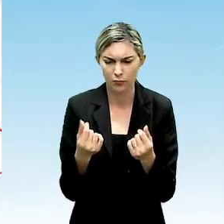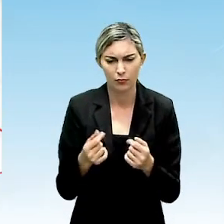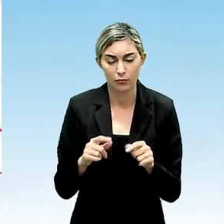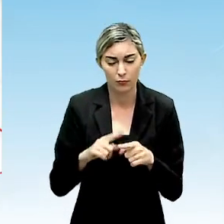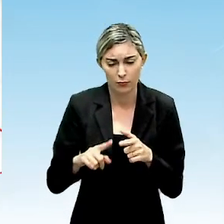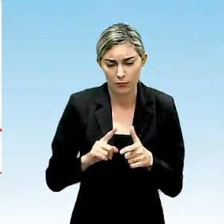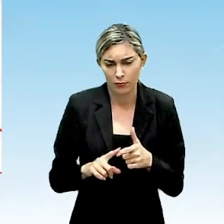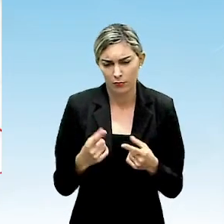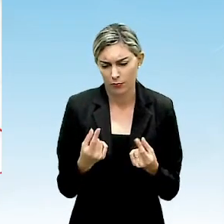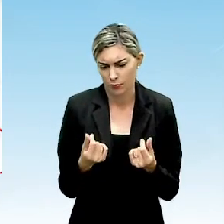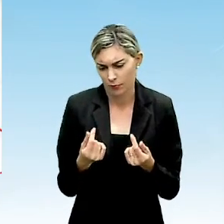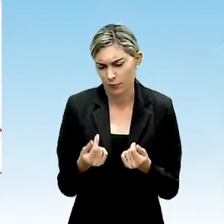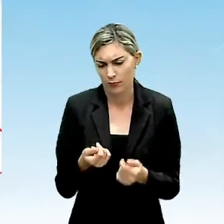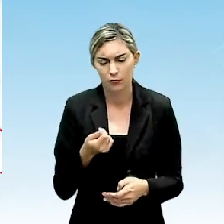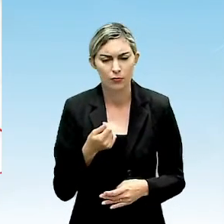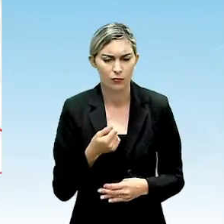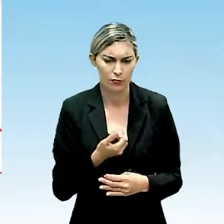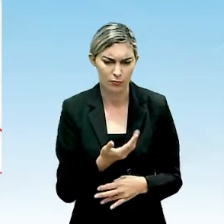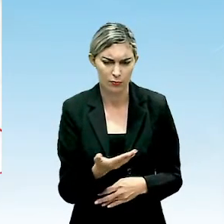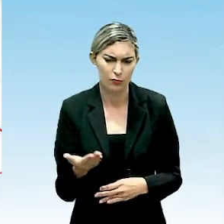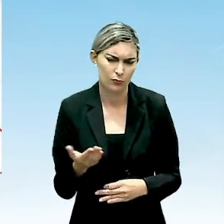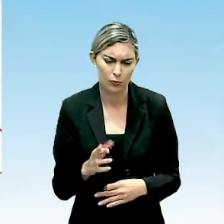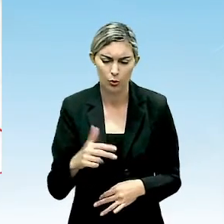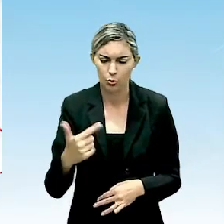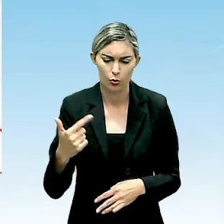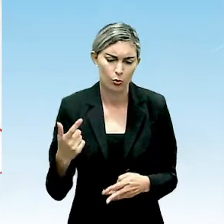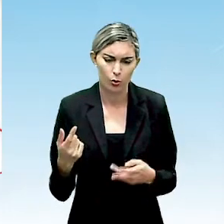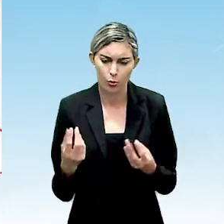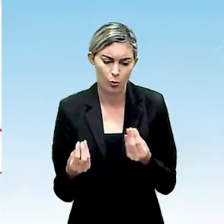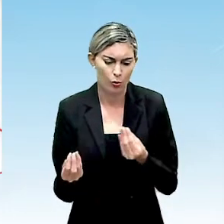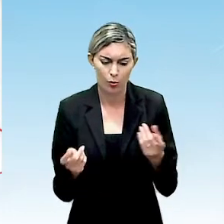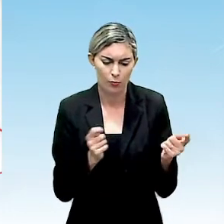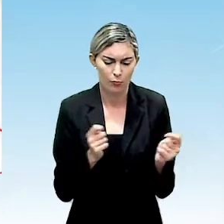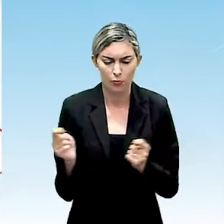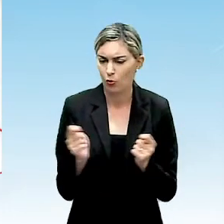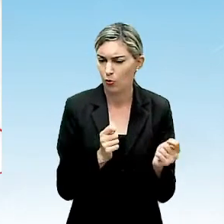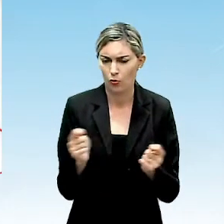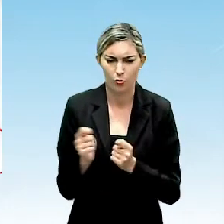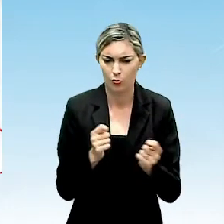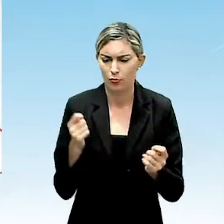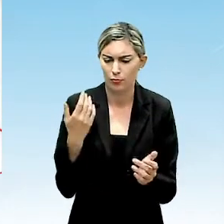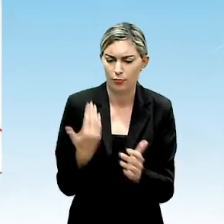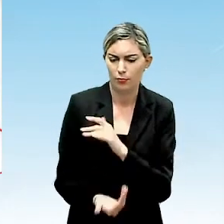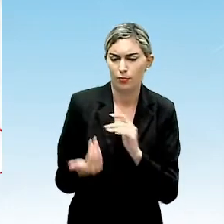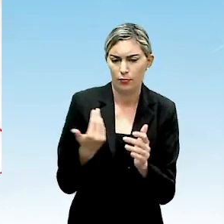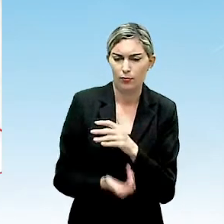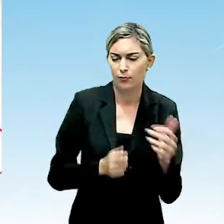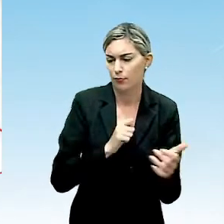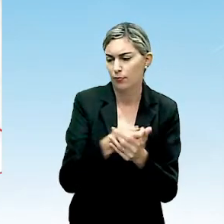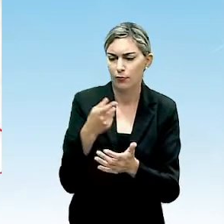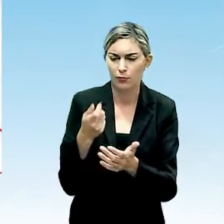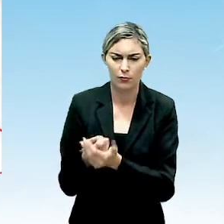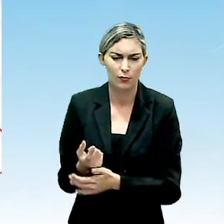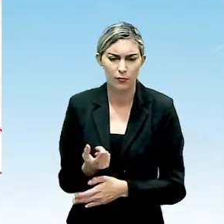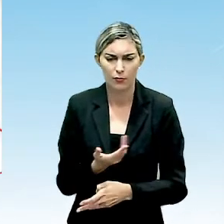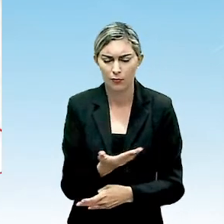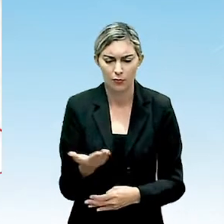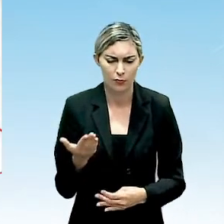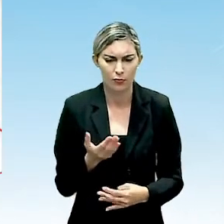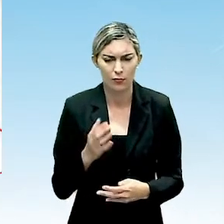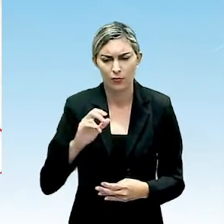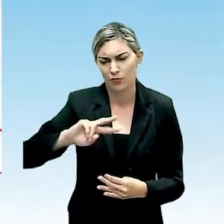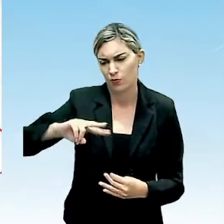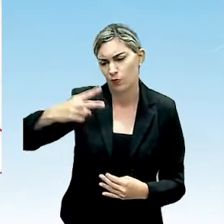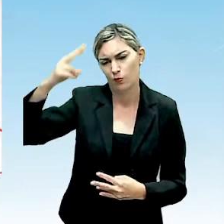problema é que um dinheiro sem lastro não há como controlar. Ele perde o seu potencial de compra, né? Rola o que a gente chama de